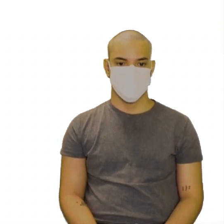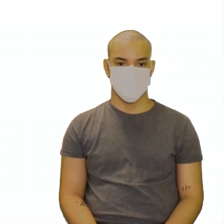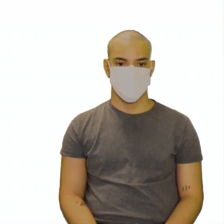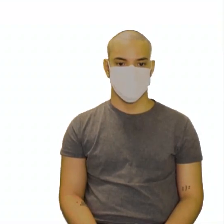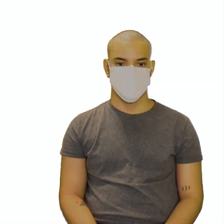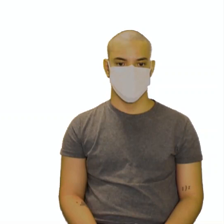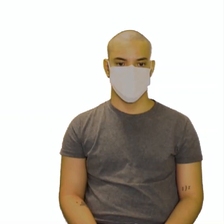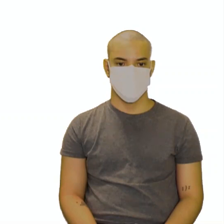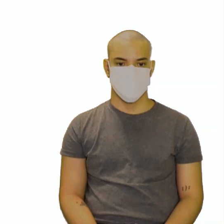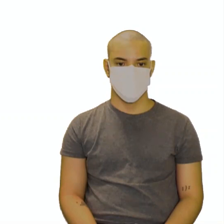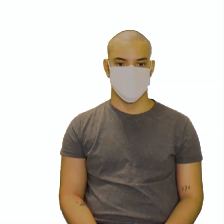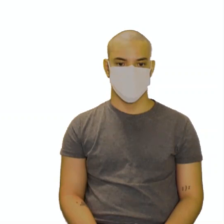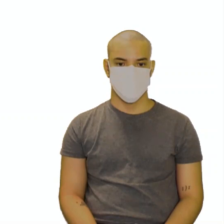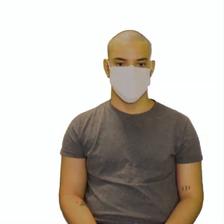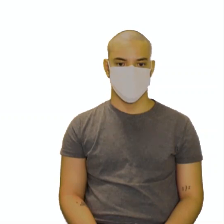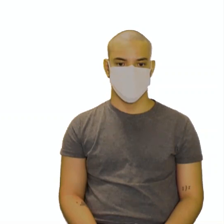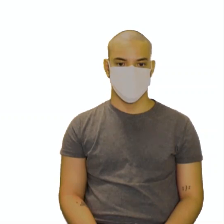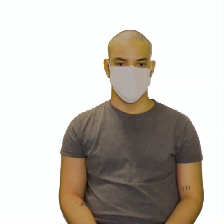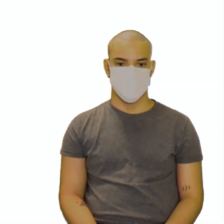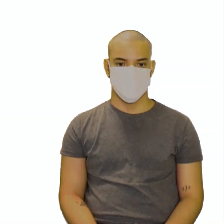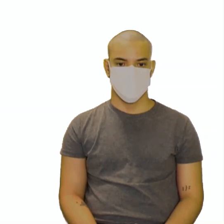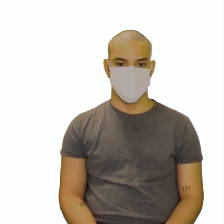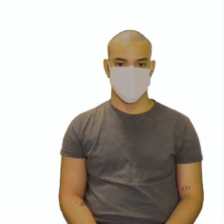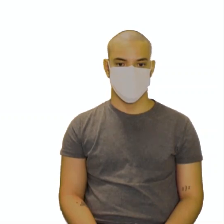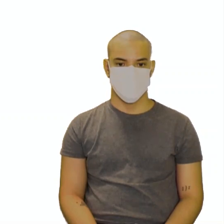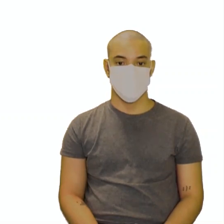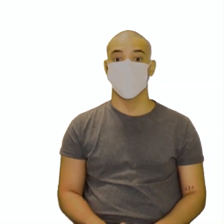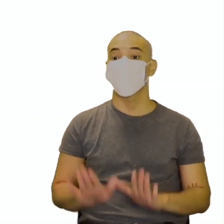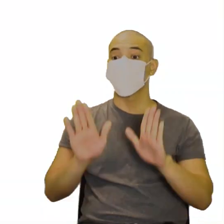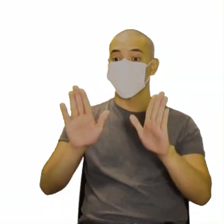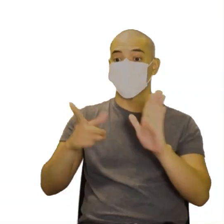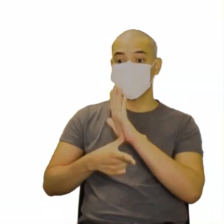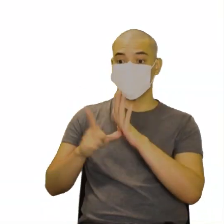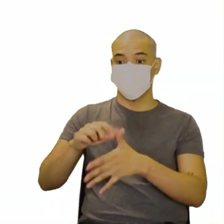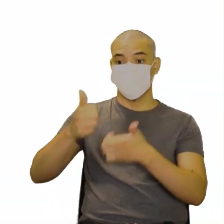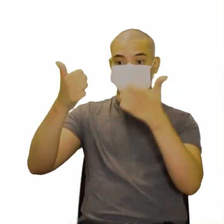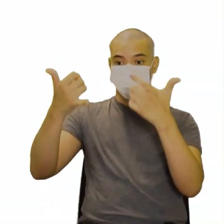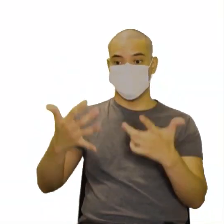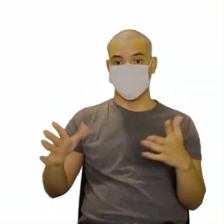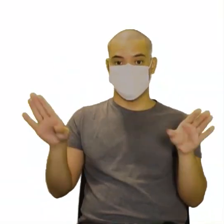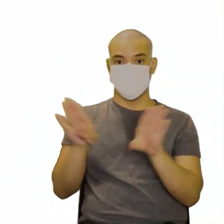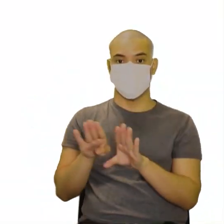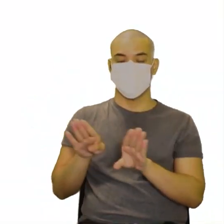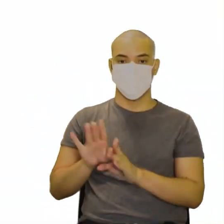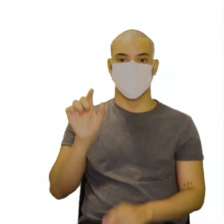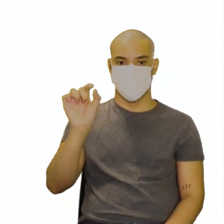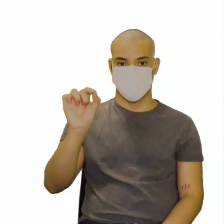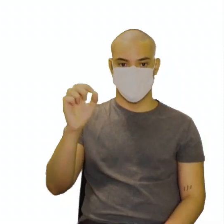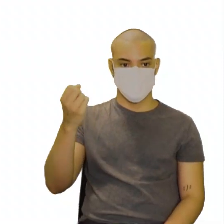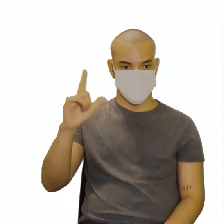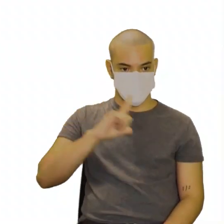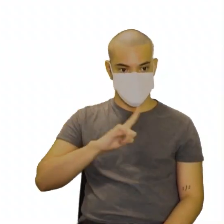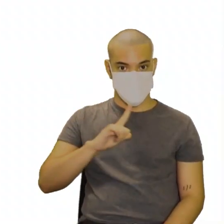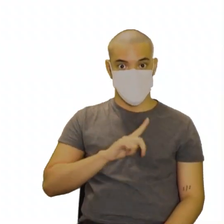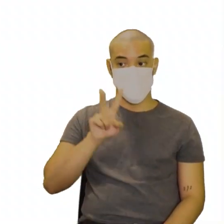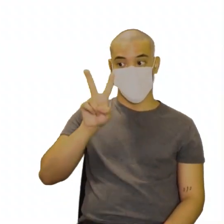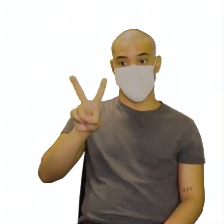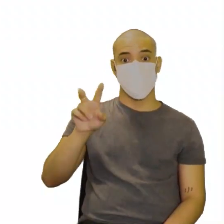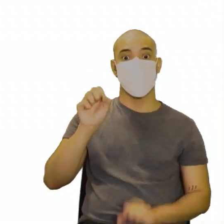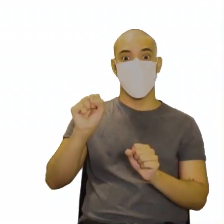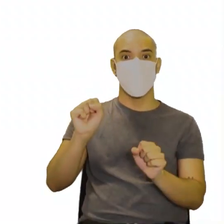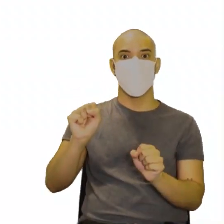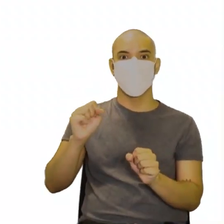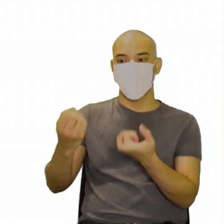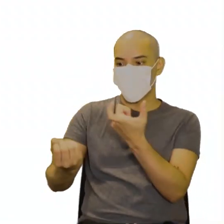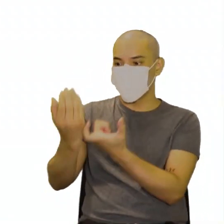capacitâncias, certo? E assim vai. Mas eu falei para vocês também que quando eu tenho somente 2, eu posso aplicar